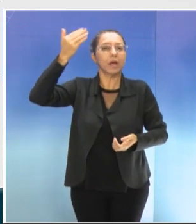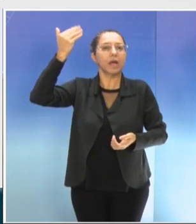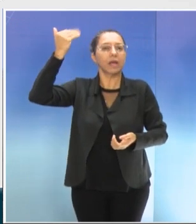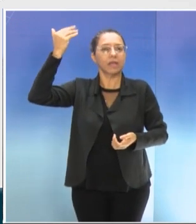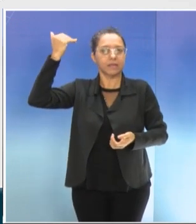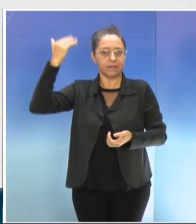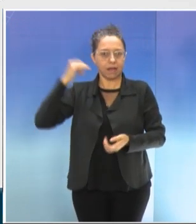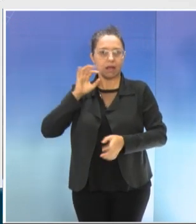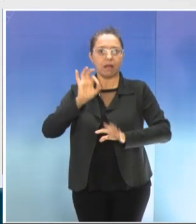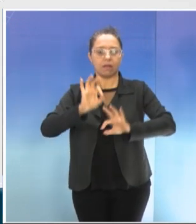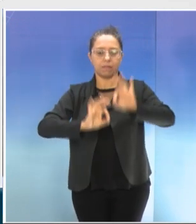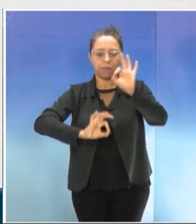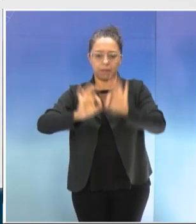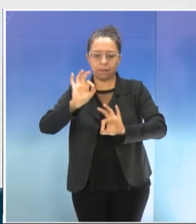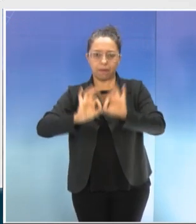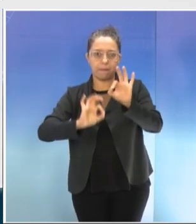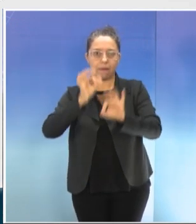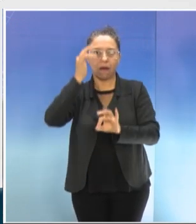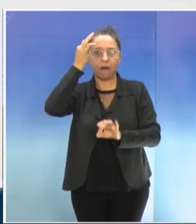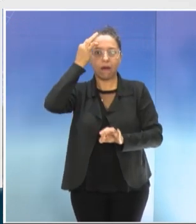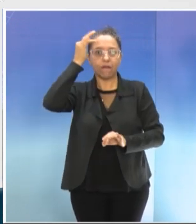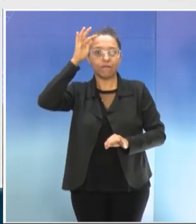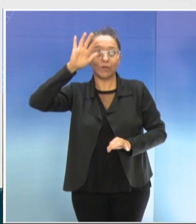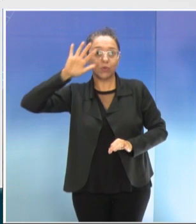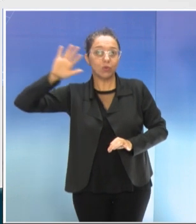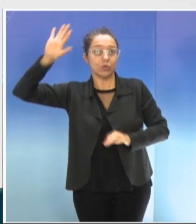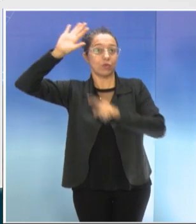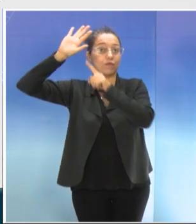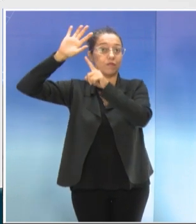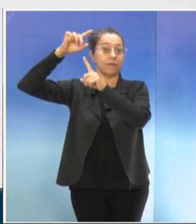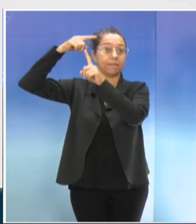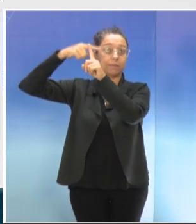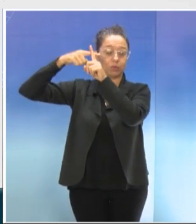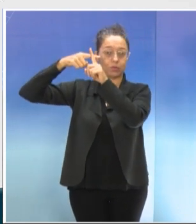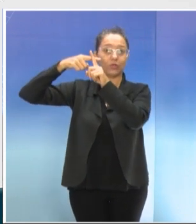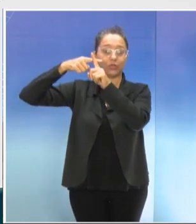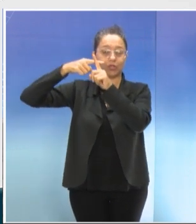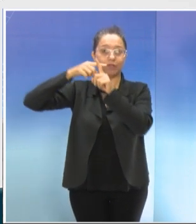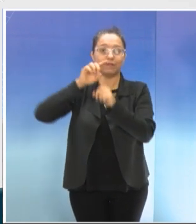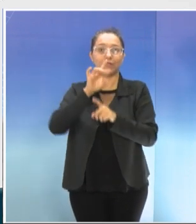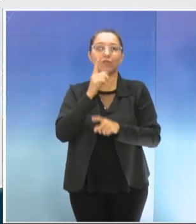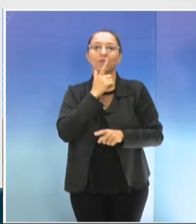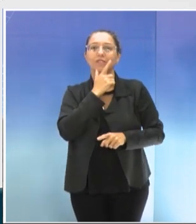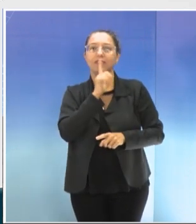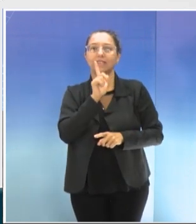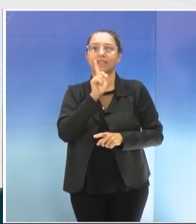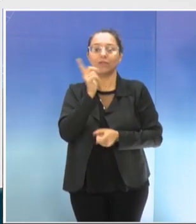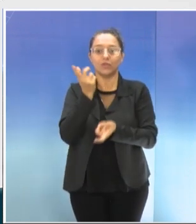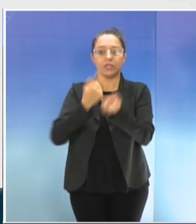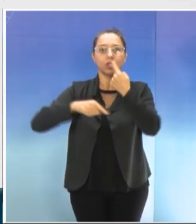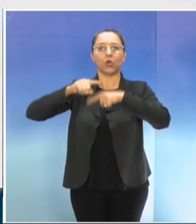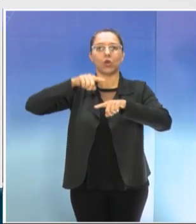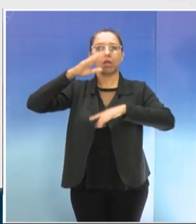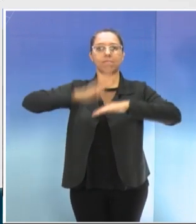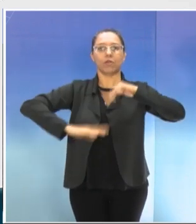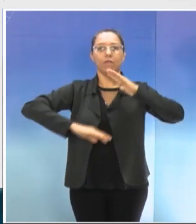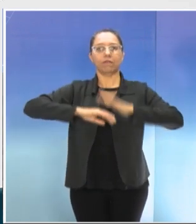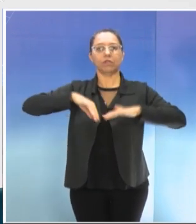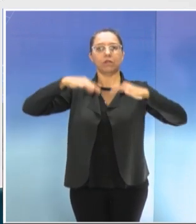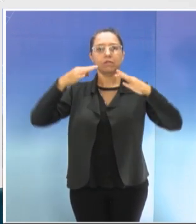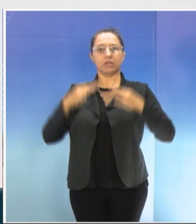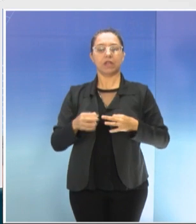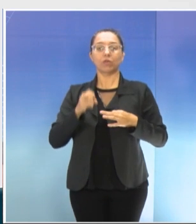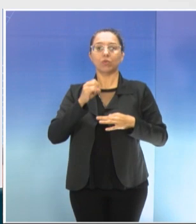aconteceu que, mesmo aqueles que pretenderam construir uma filosofia absolutamente positiva,